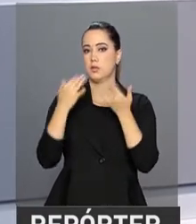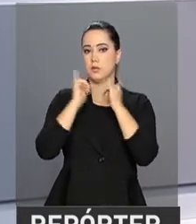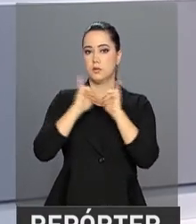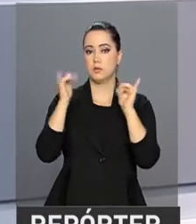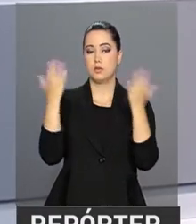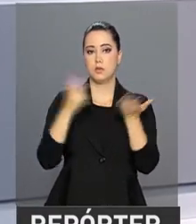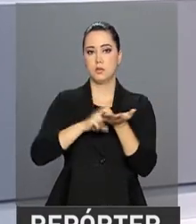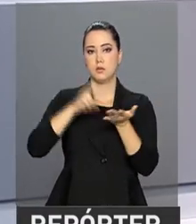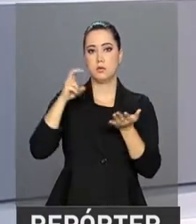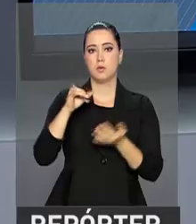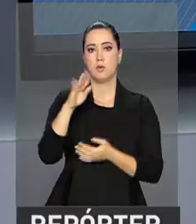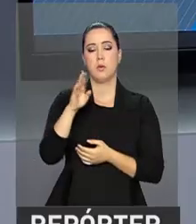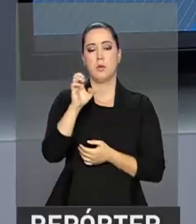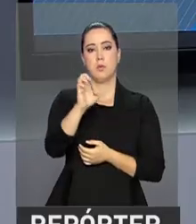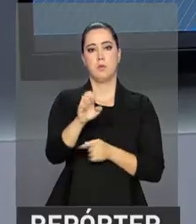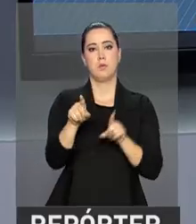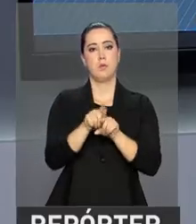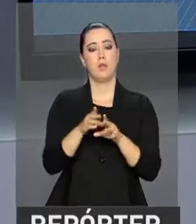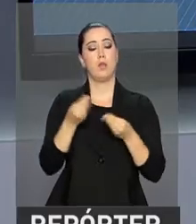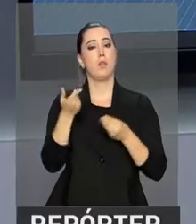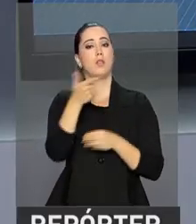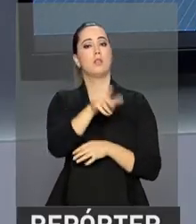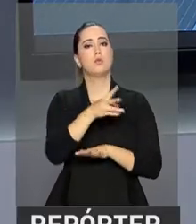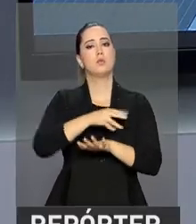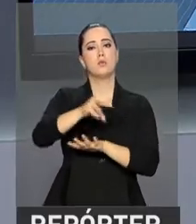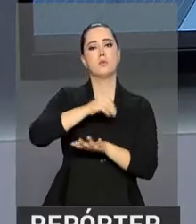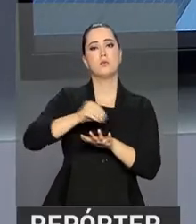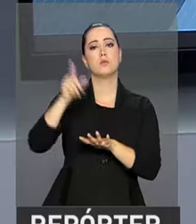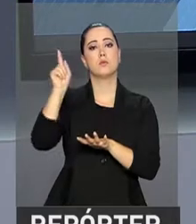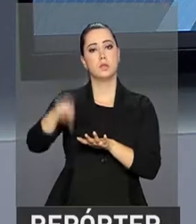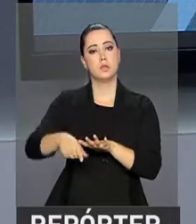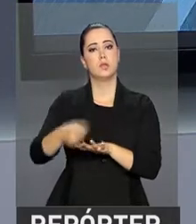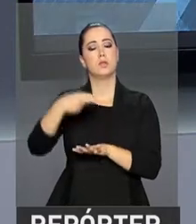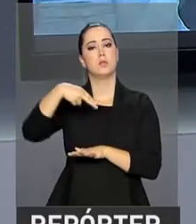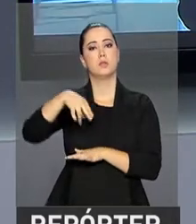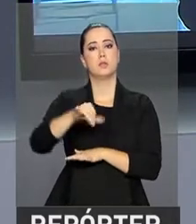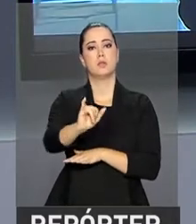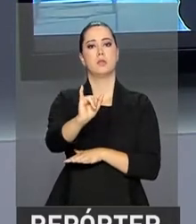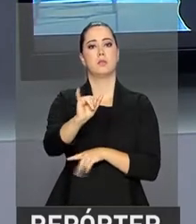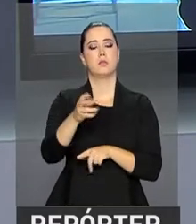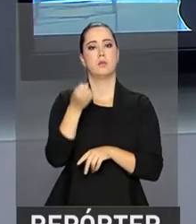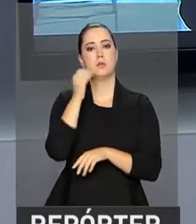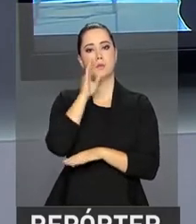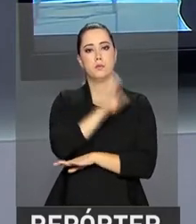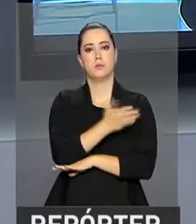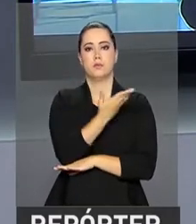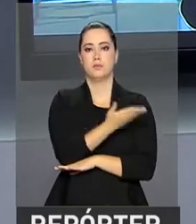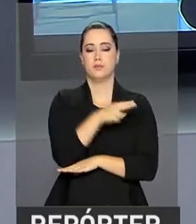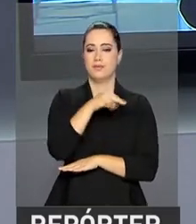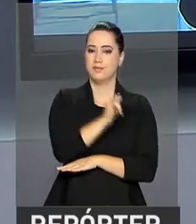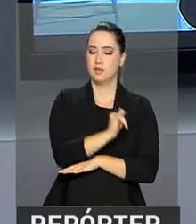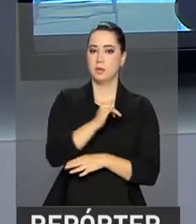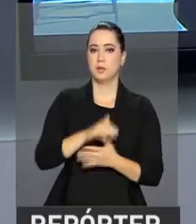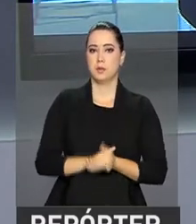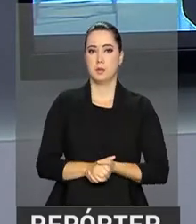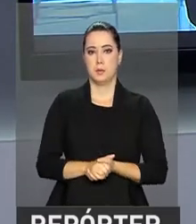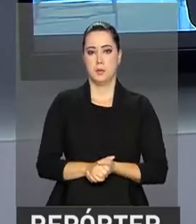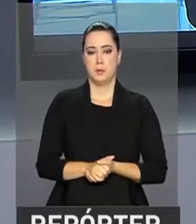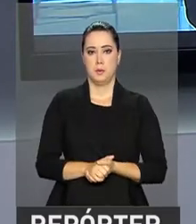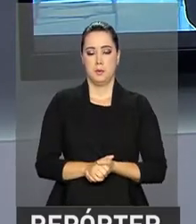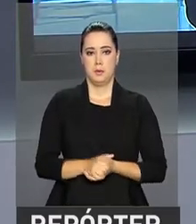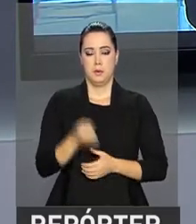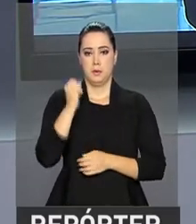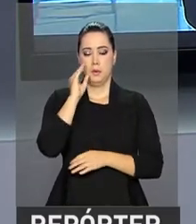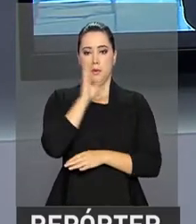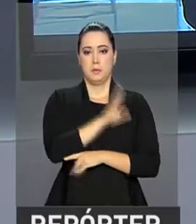pelo ibge quem traz outras informações pra gente o repórter nem pereira boa tarde nem boa